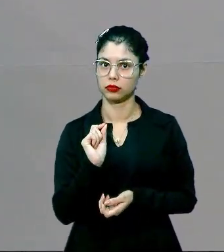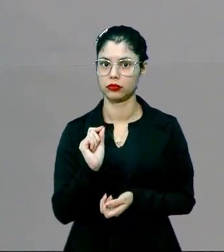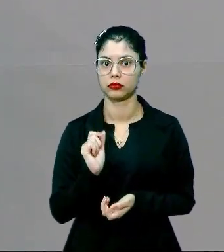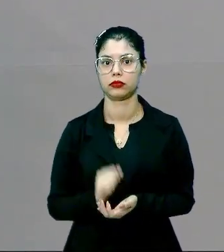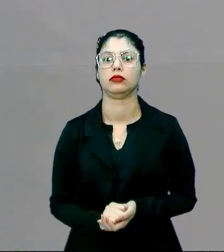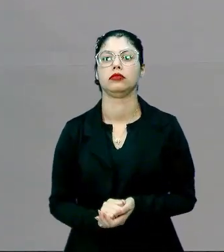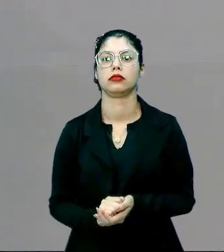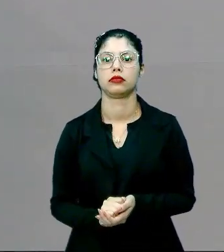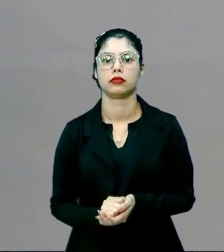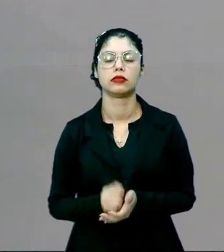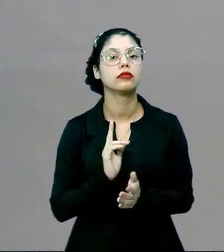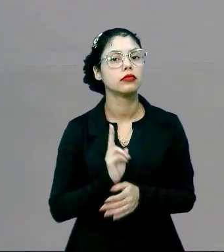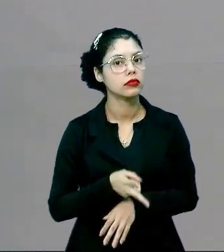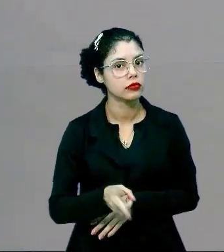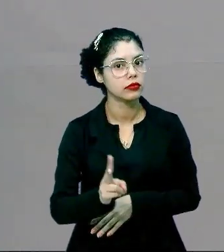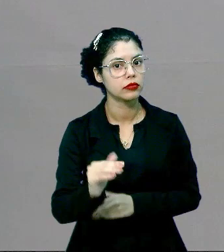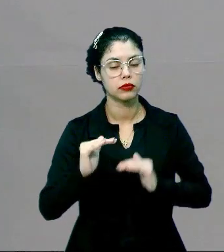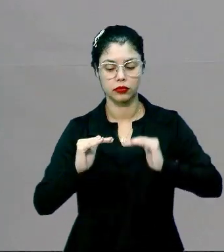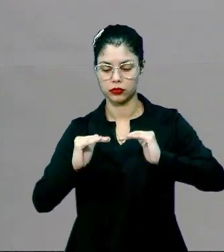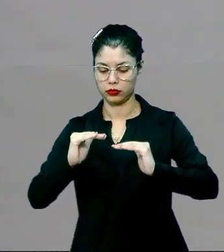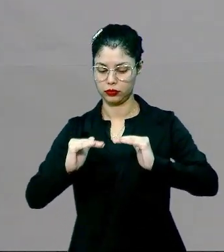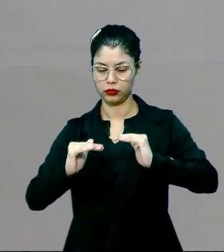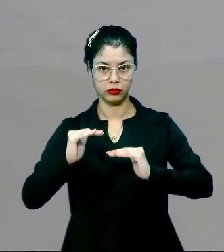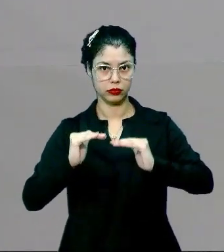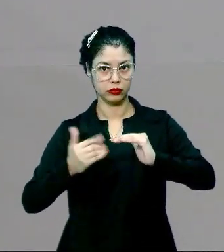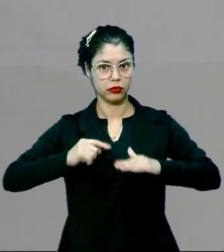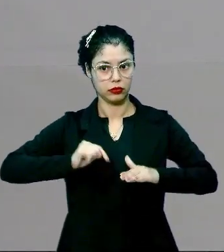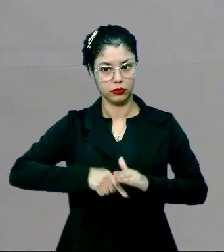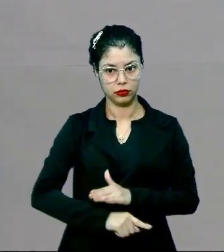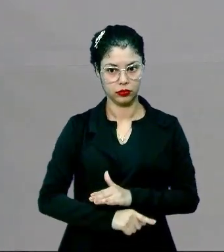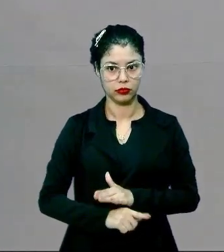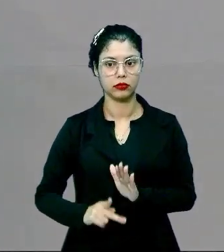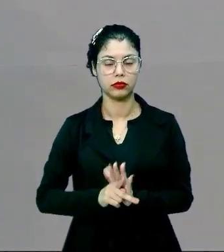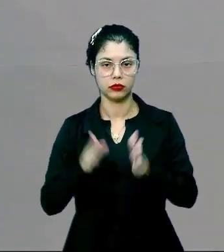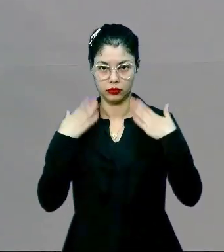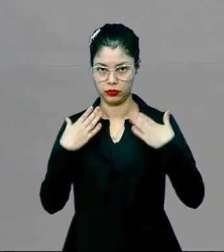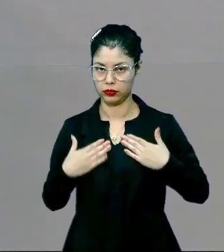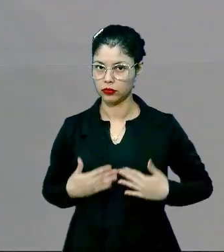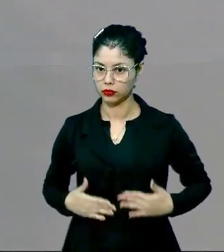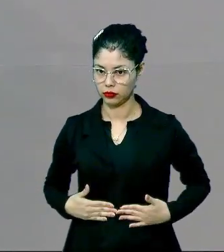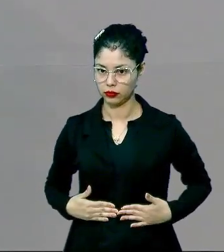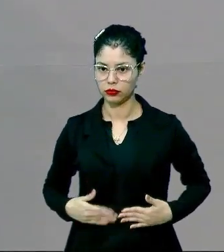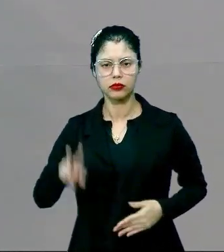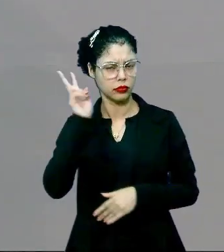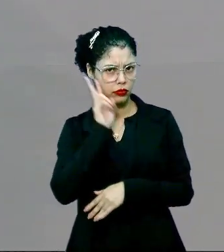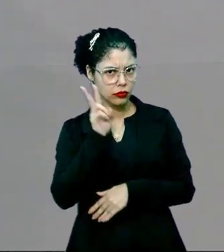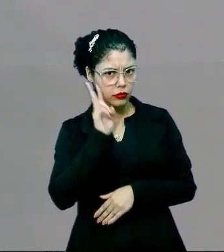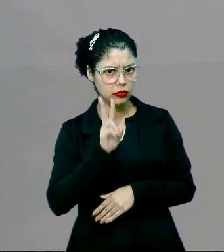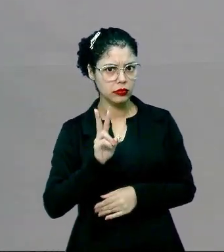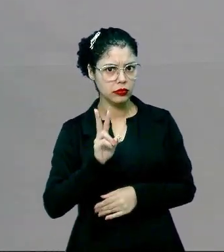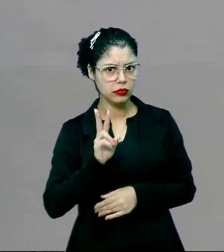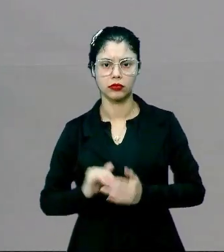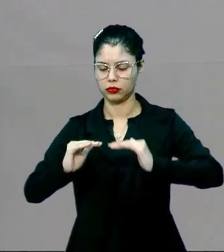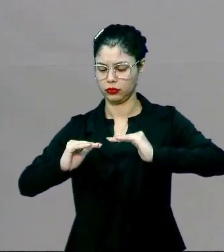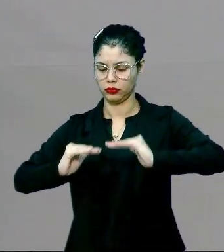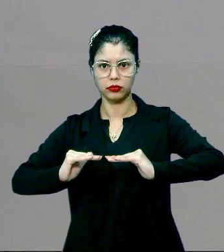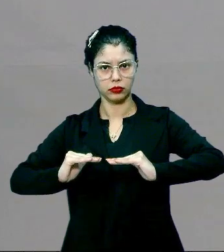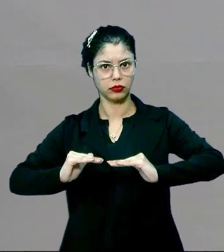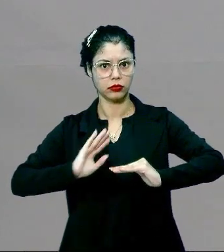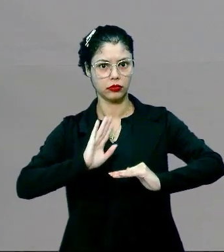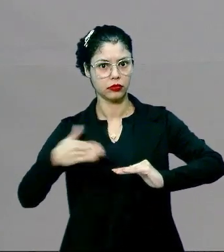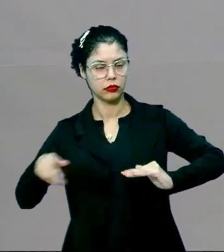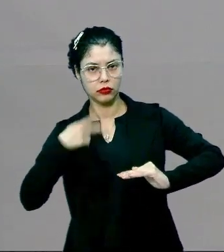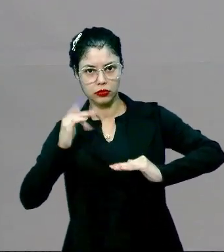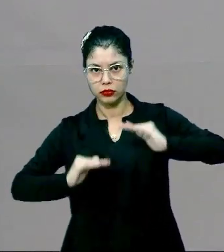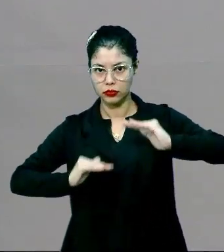o que? É manter o equilíbrio interno do nosso corpo. Lembra dessa palavra? Equilíbrio? Quando eu